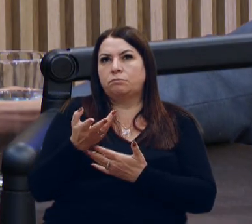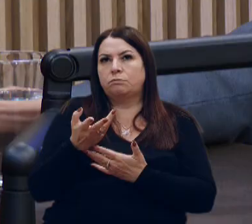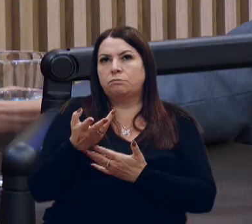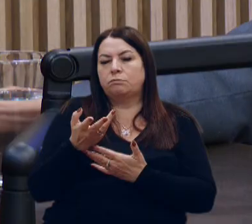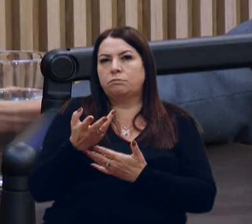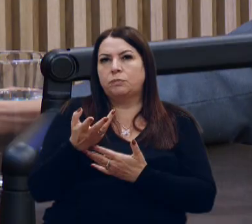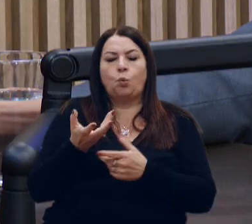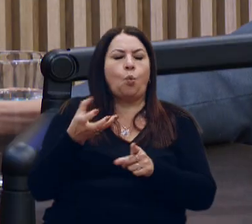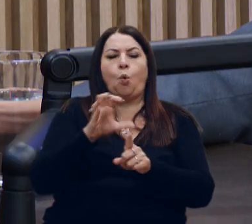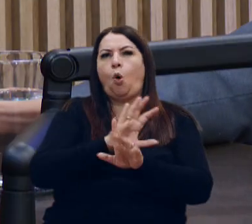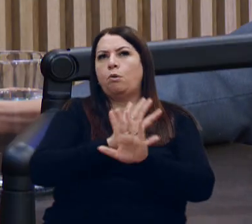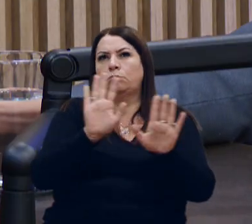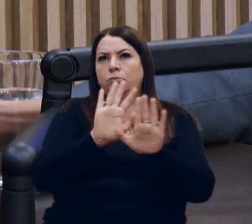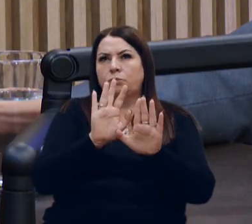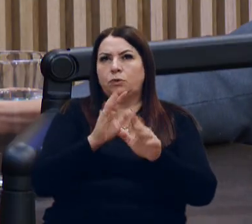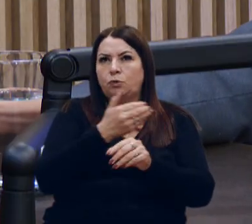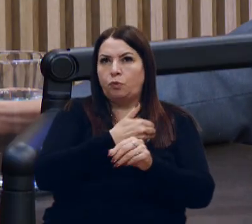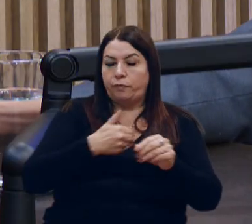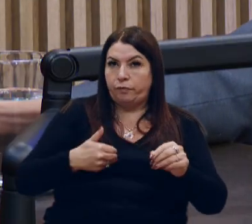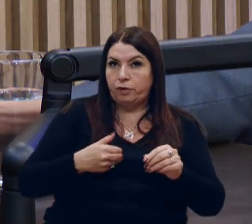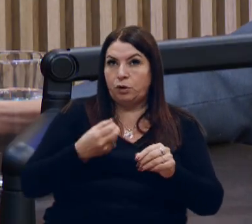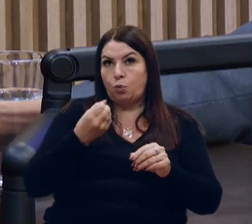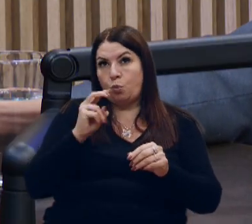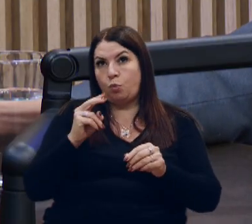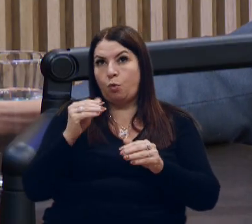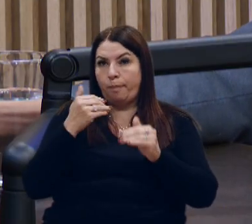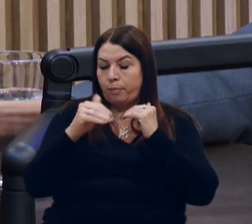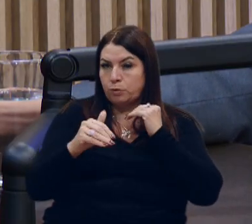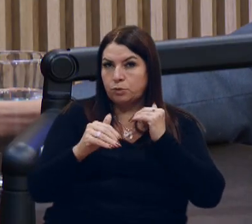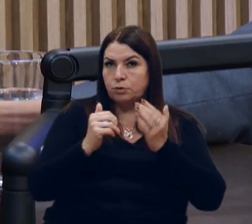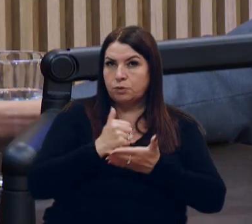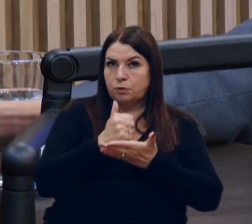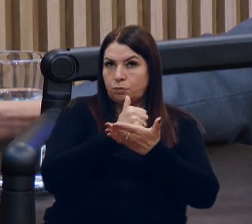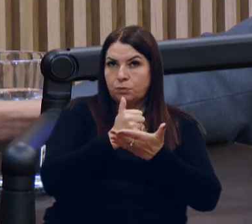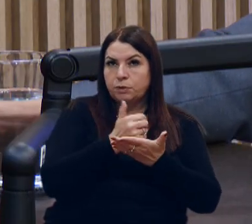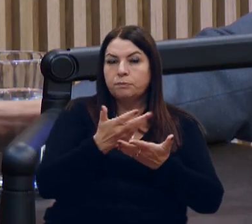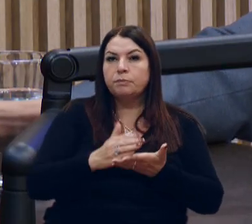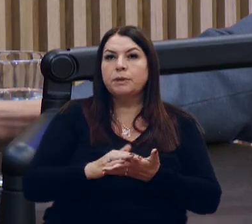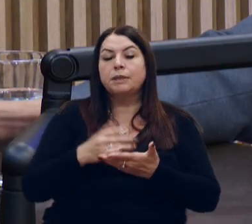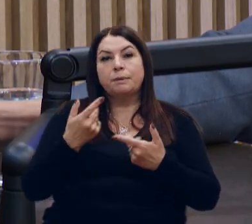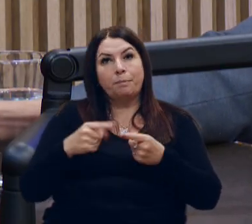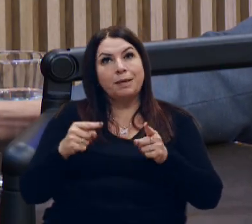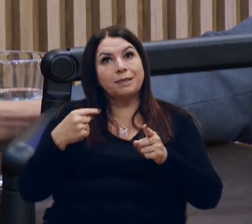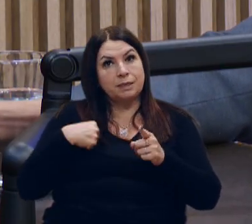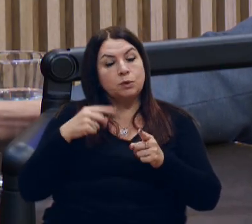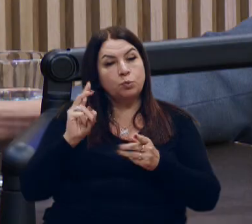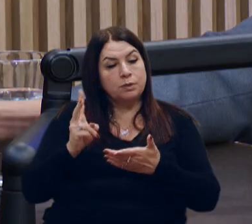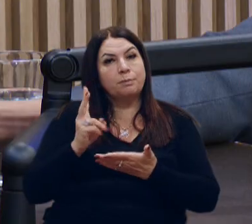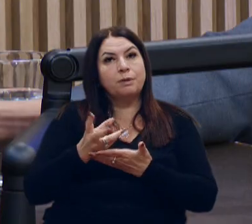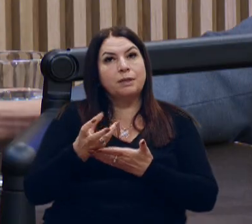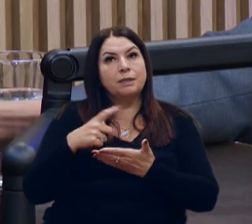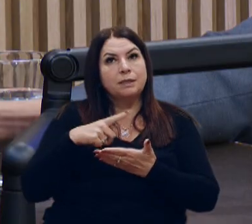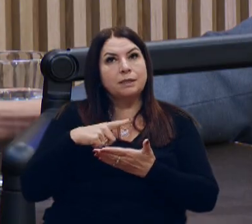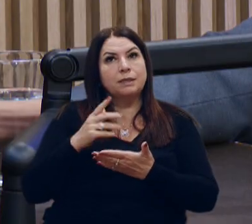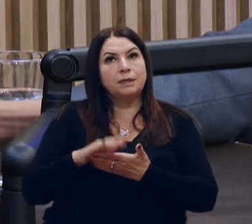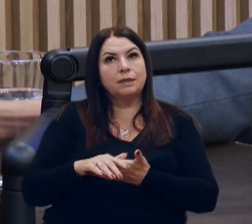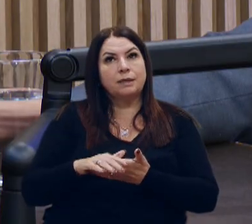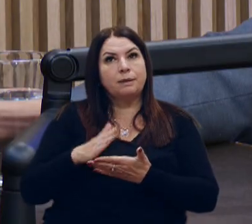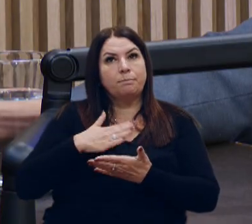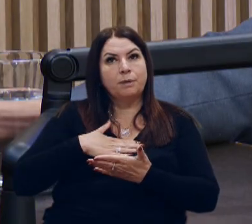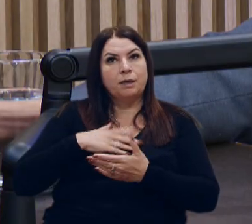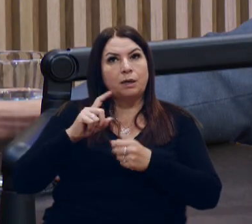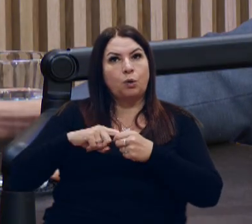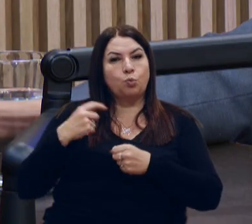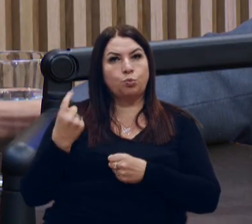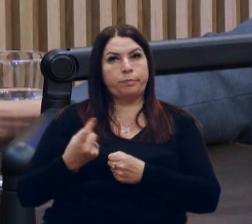um contraponto ao governo, né? Ou oposição, como é mais conhecido, mas eu sempre quis manter a minha